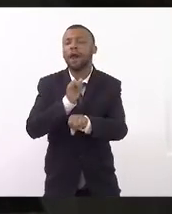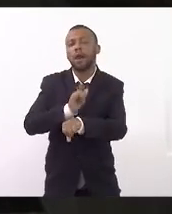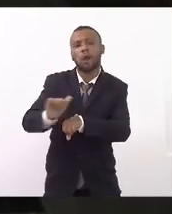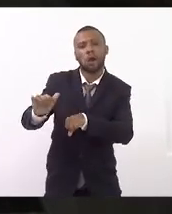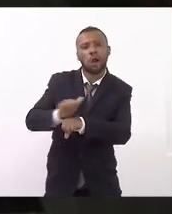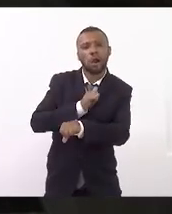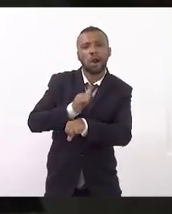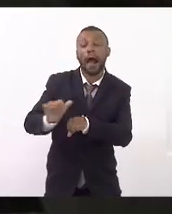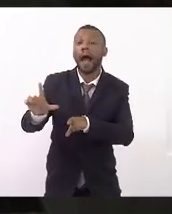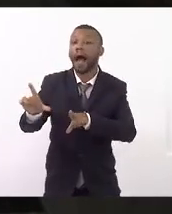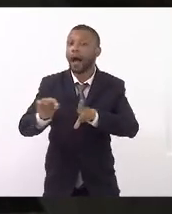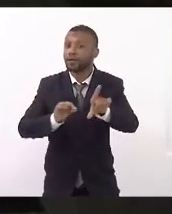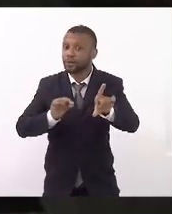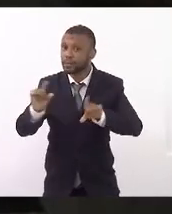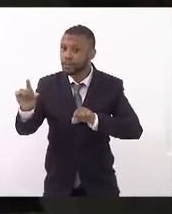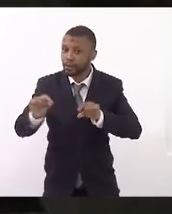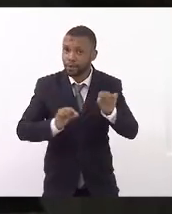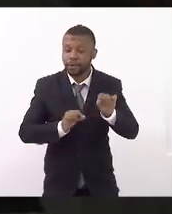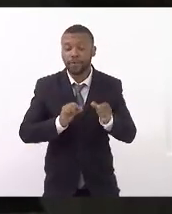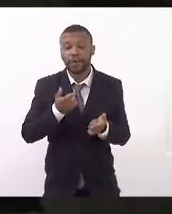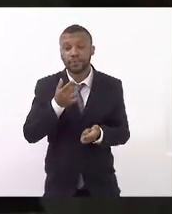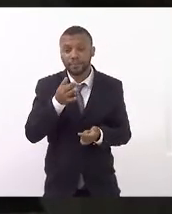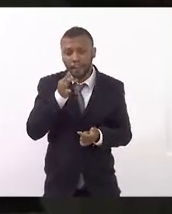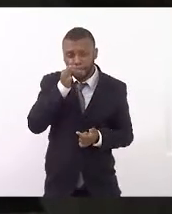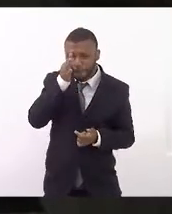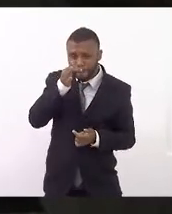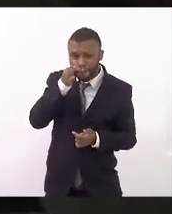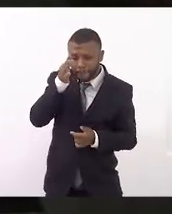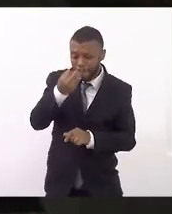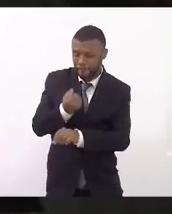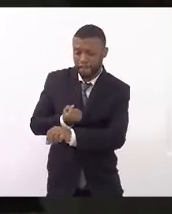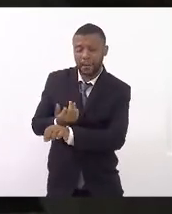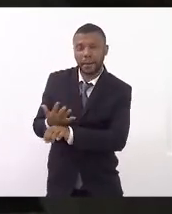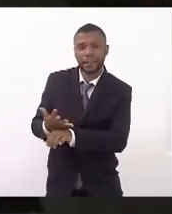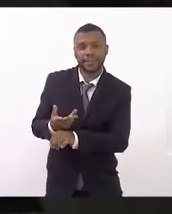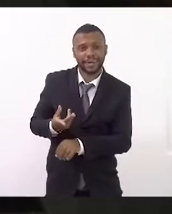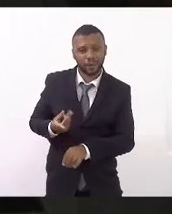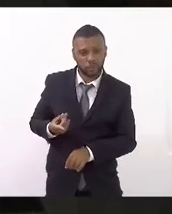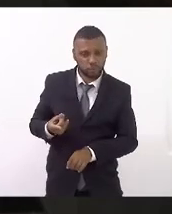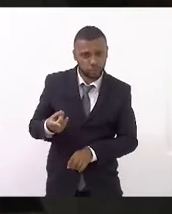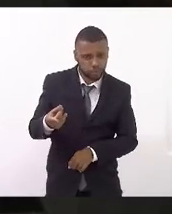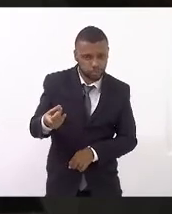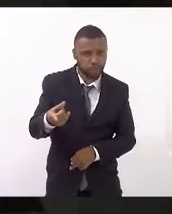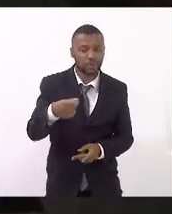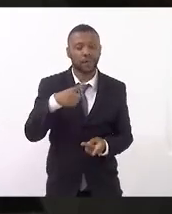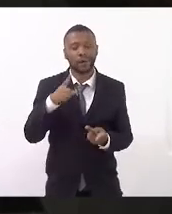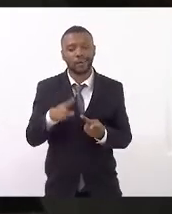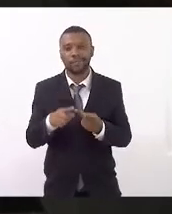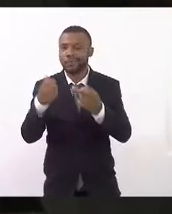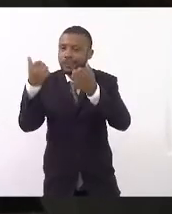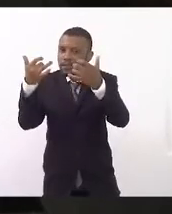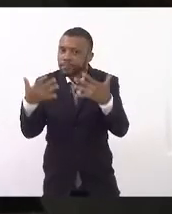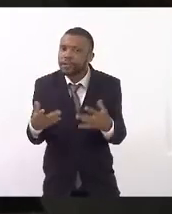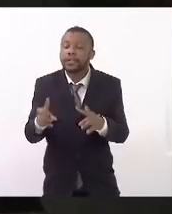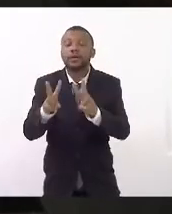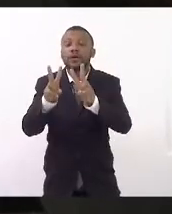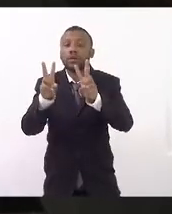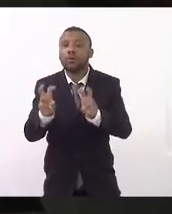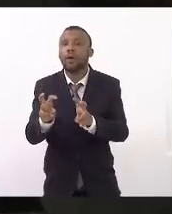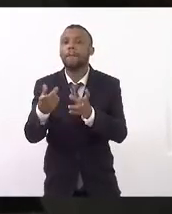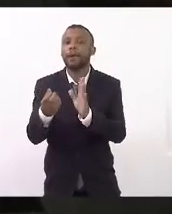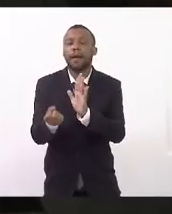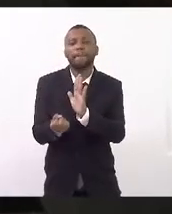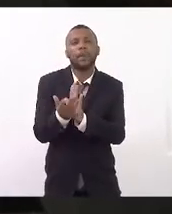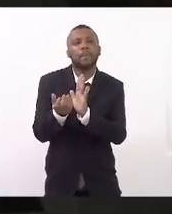alternativas de nutrição de plantas sustentáveis. Fala de aumentar